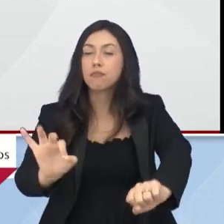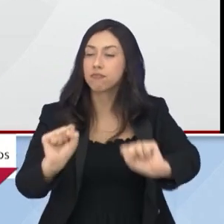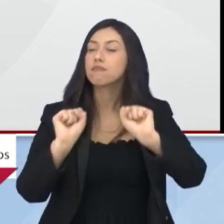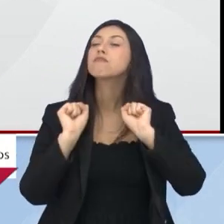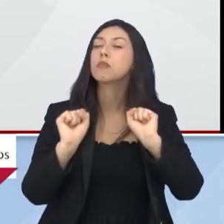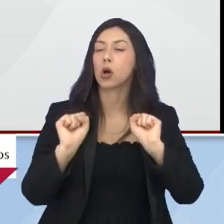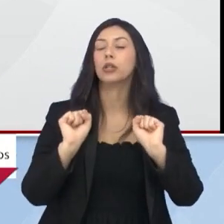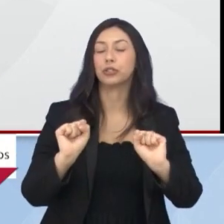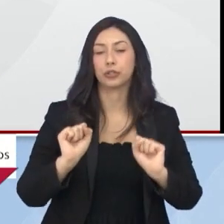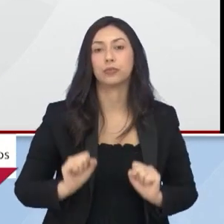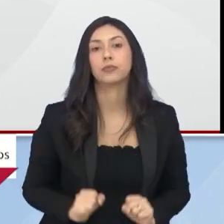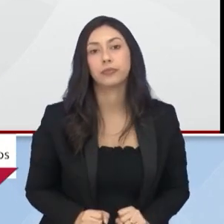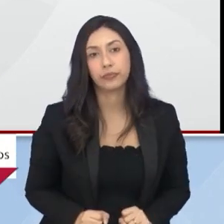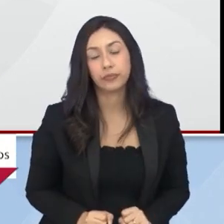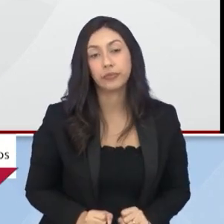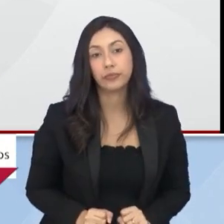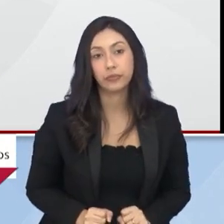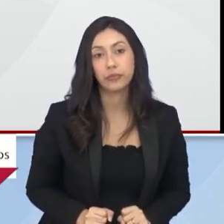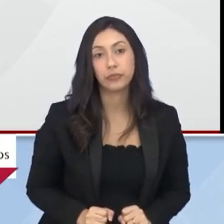de